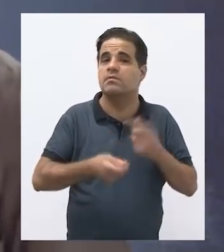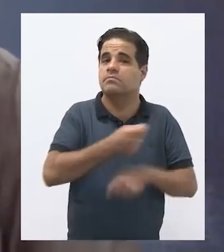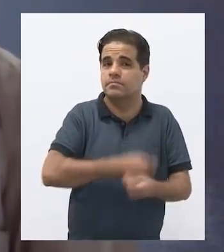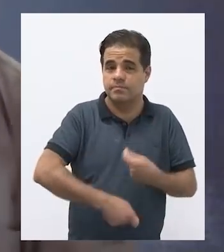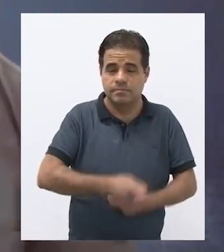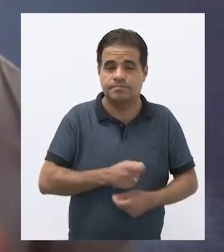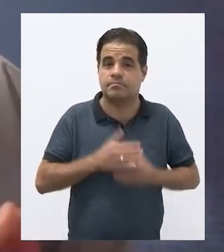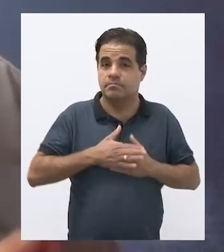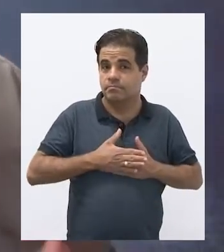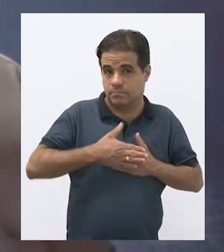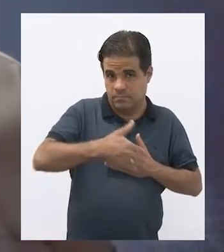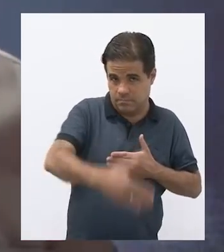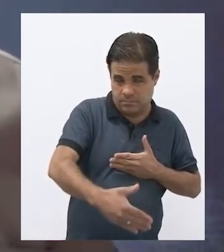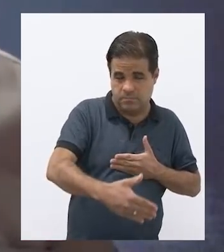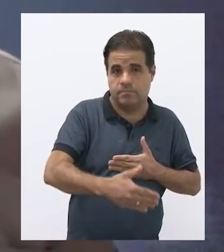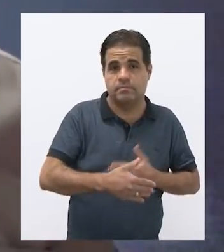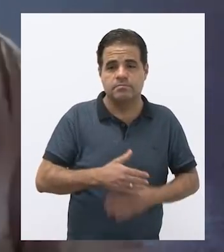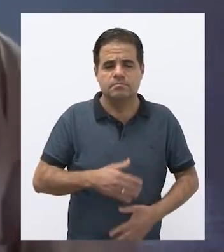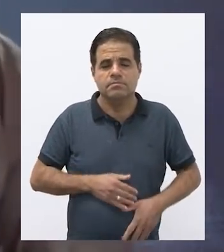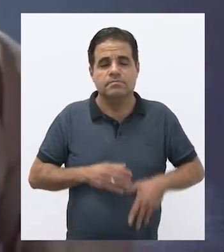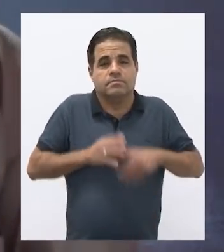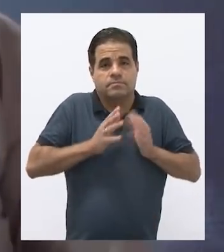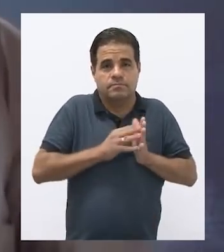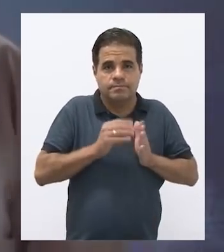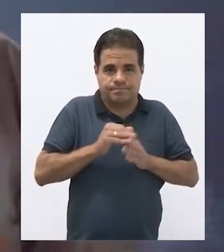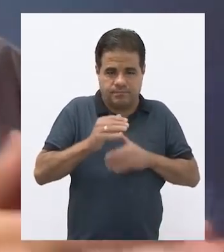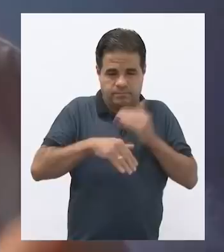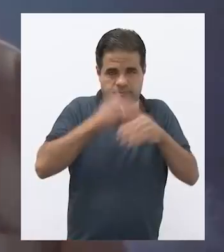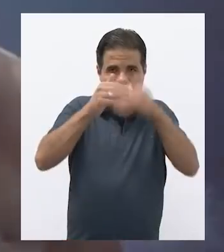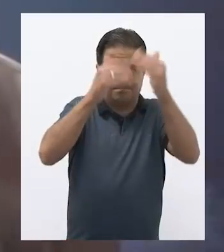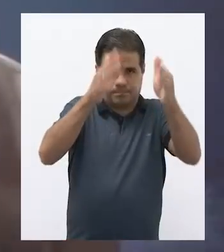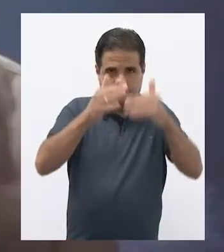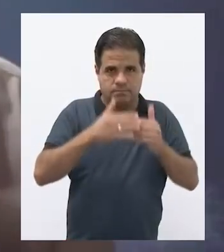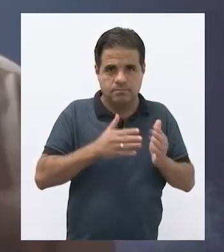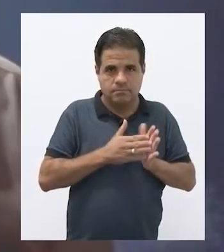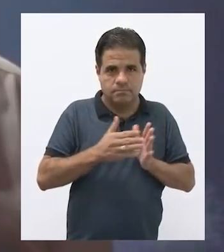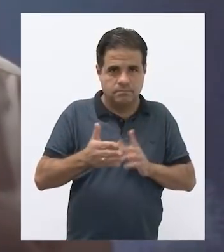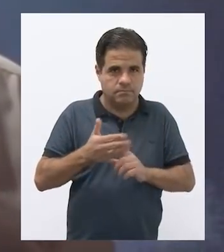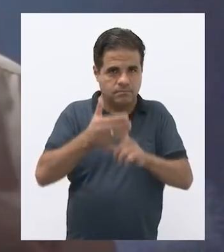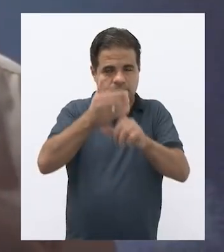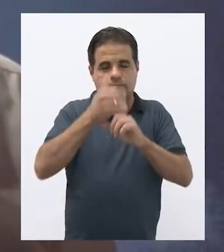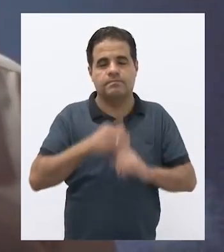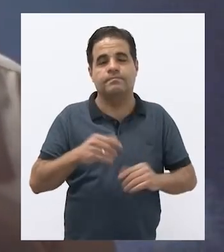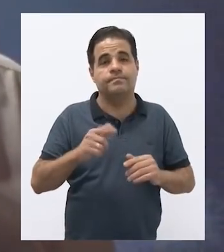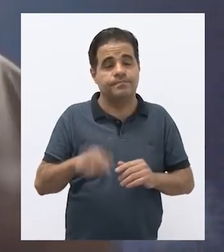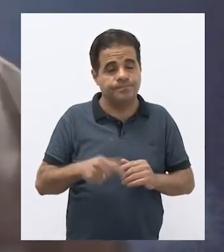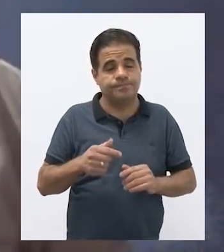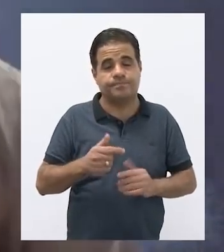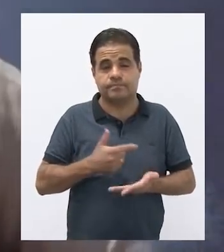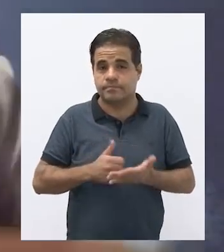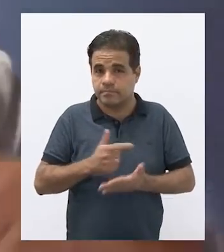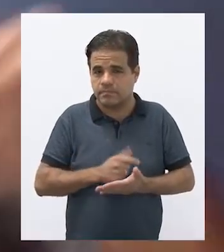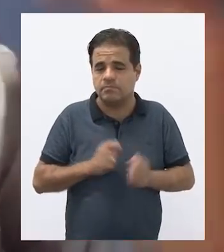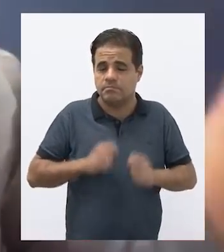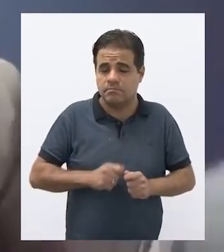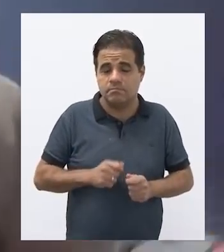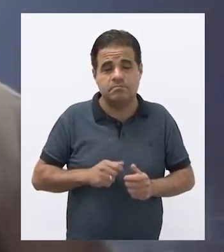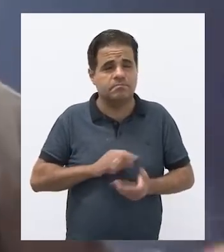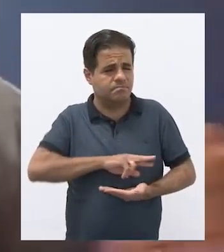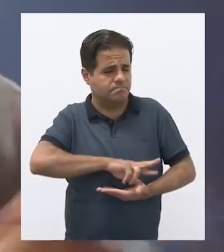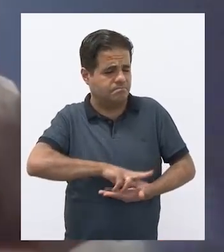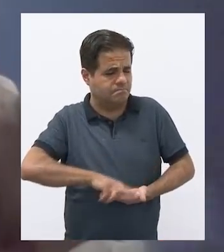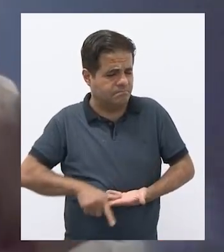econômico a partir do qual o modelo econômico desenvolvido a partir desta tecnologia. E aí a gente pode ter milhares